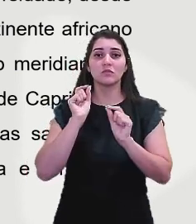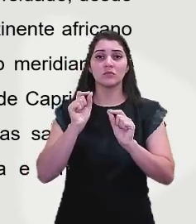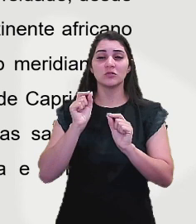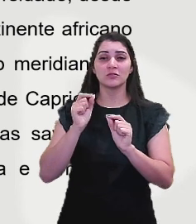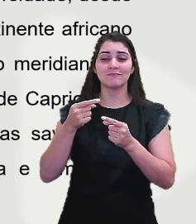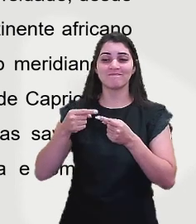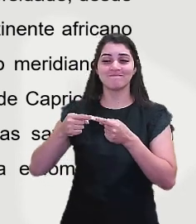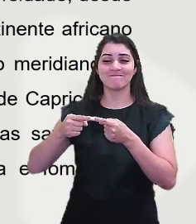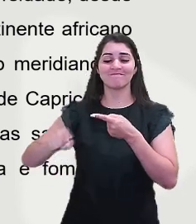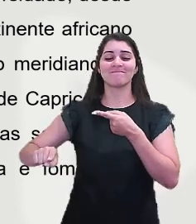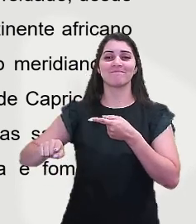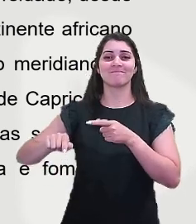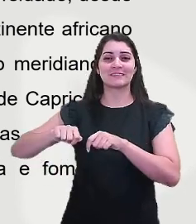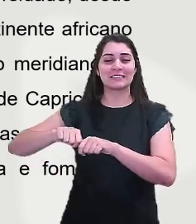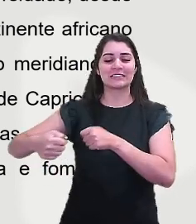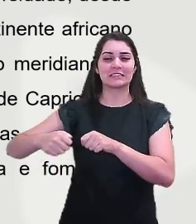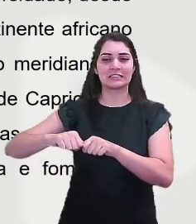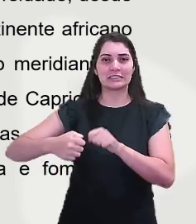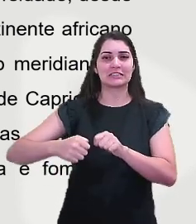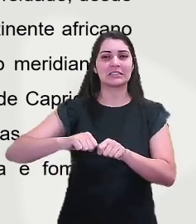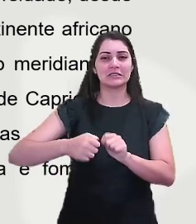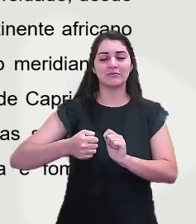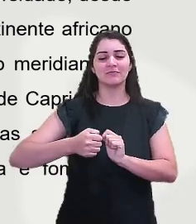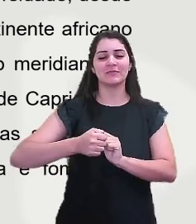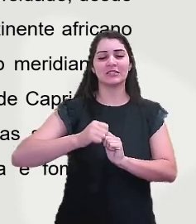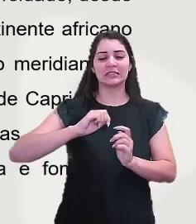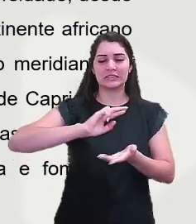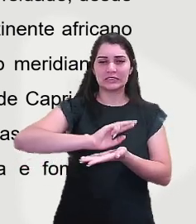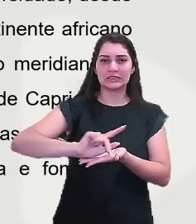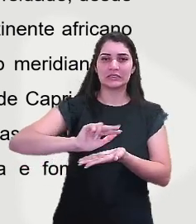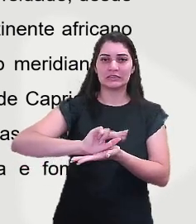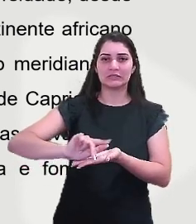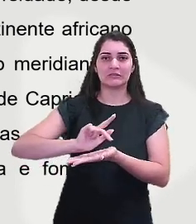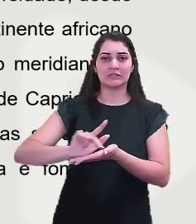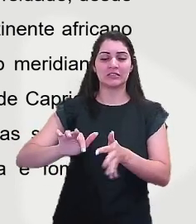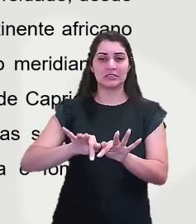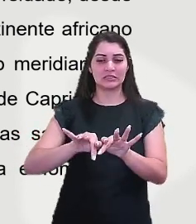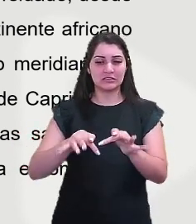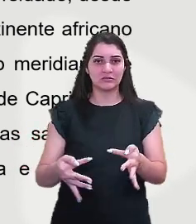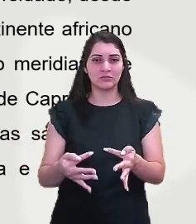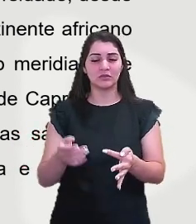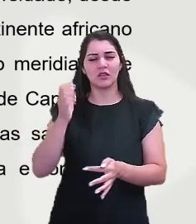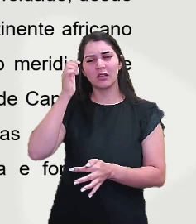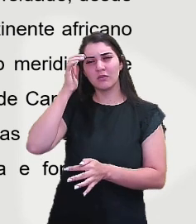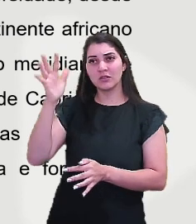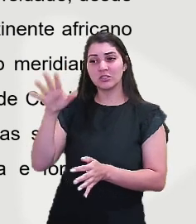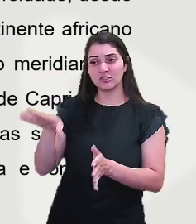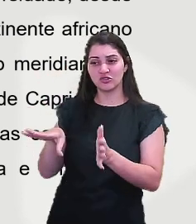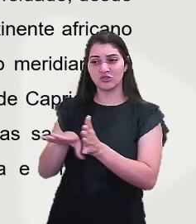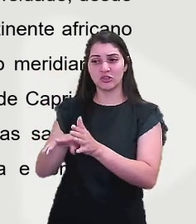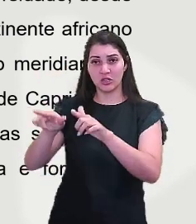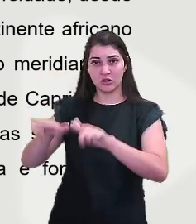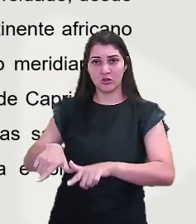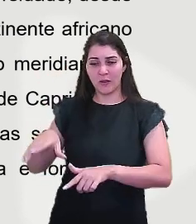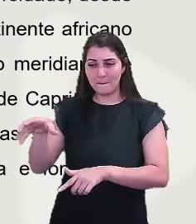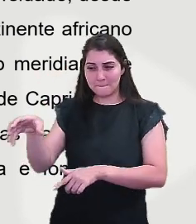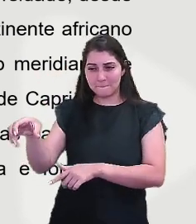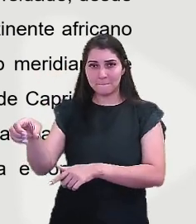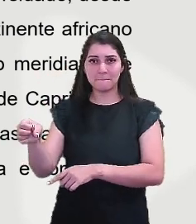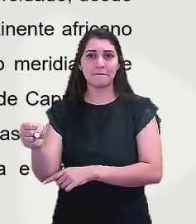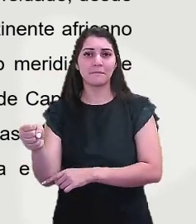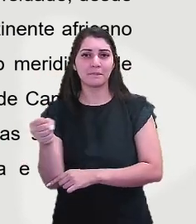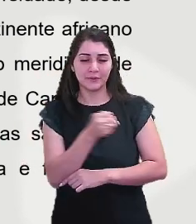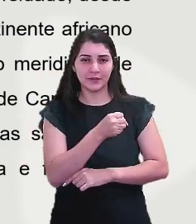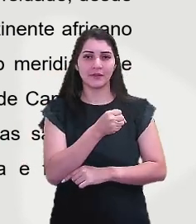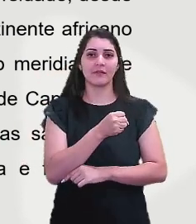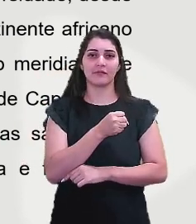destruir centenas de famílias. Imagina você chegar em um local, fazer a retirada à força de um membro da